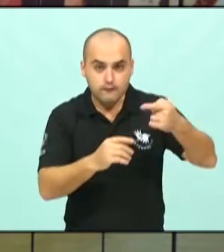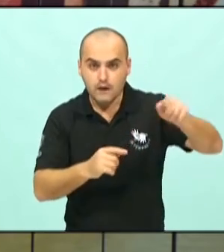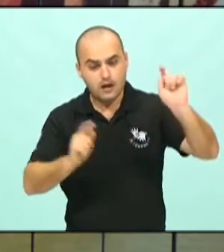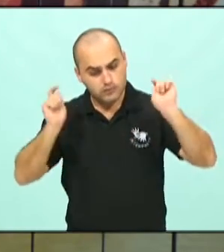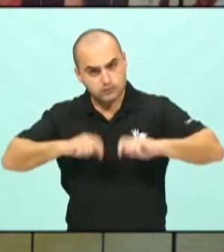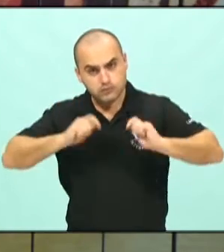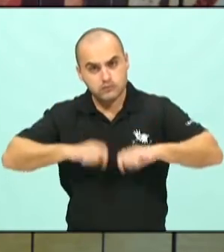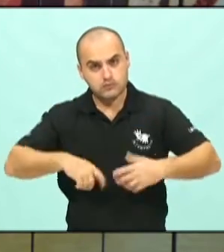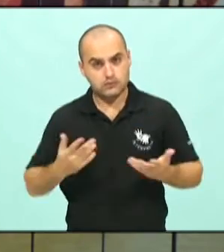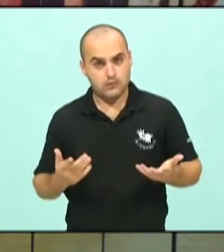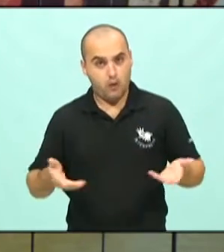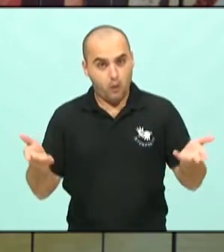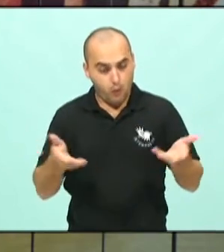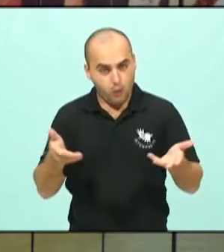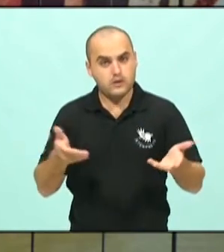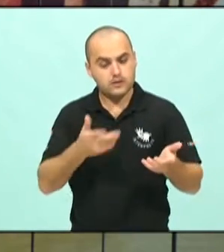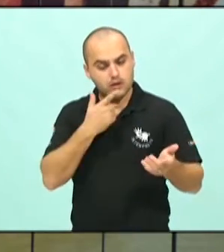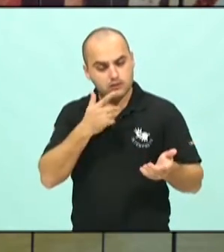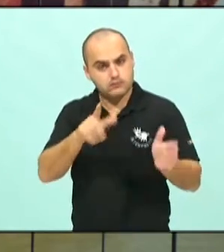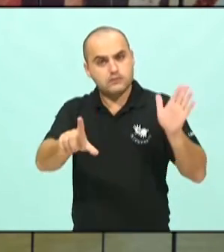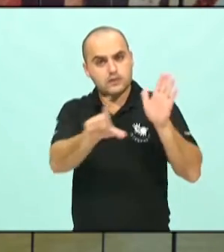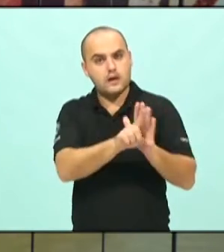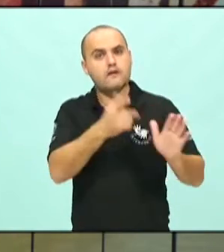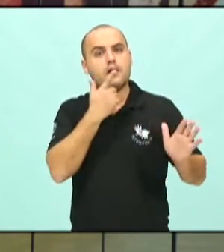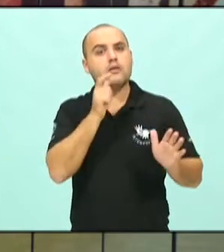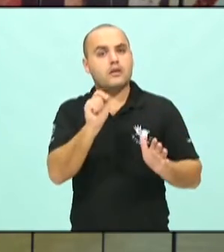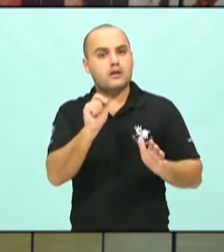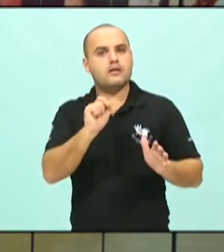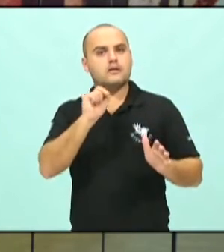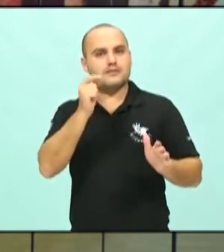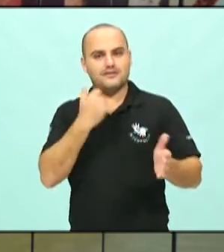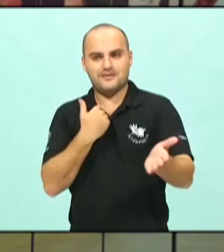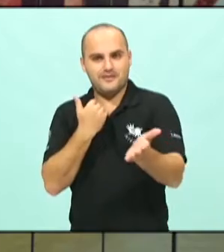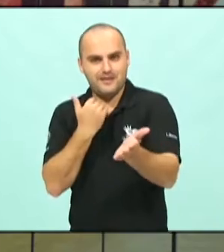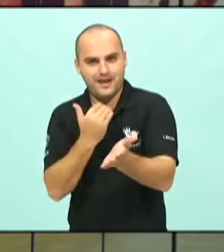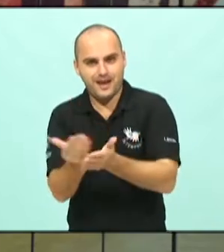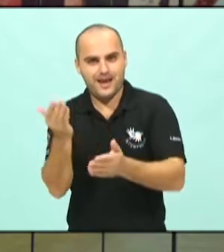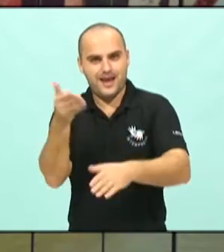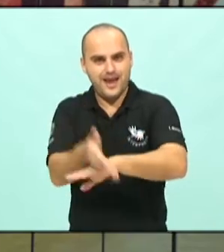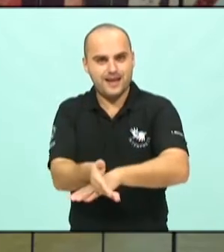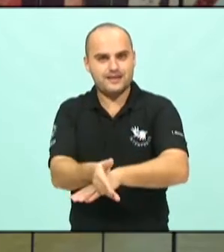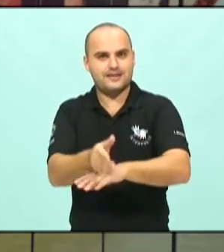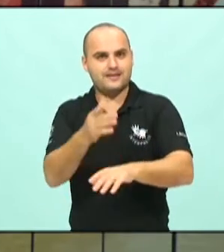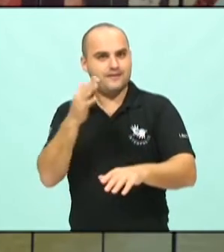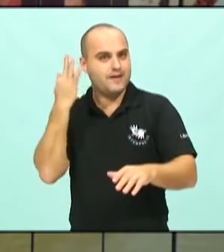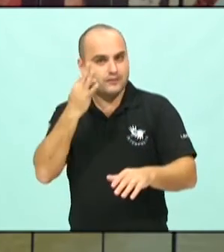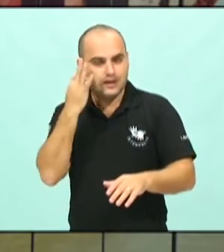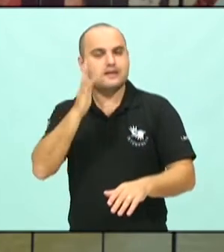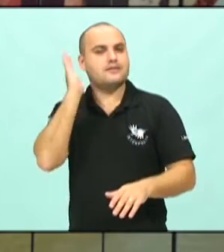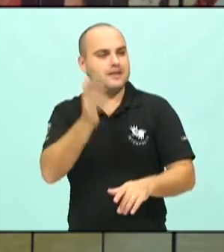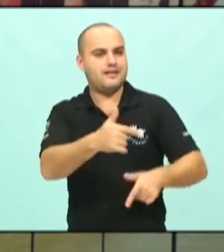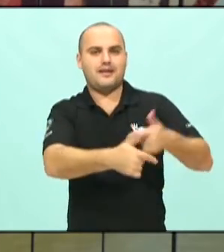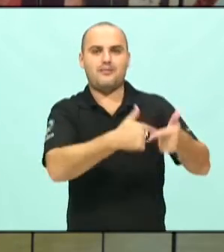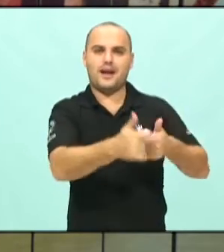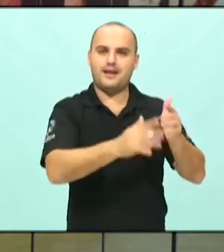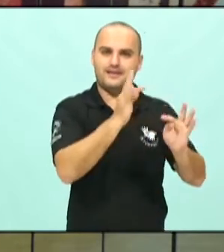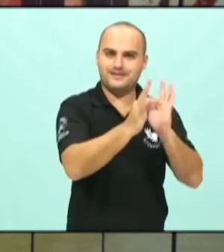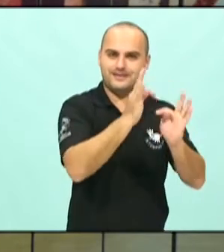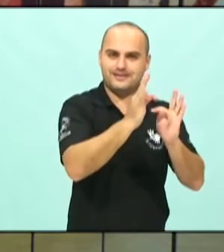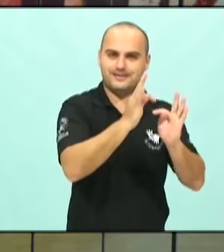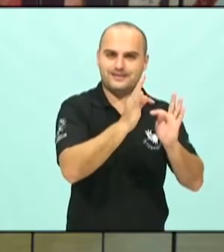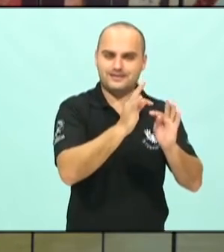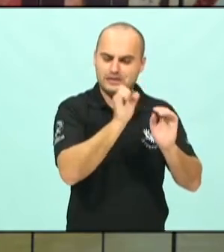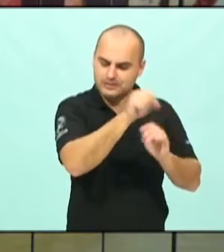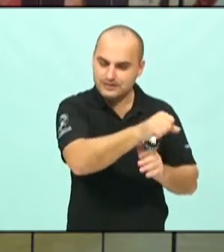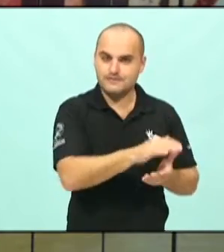capacitar. Hoje a lei permite você estar cursando e já trabalhar de auxiliar técnico. Nós vamos oportunizar também. O que a lei não permite é